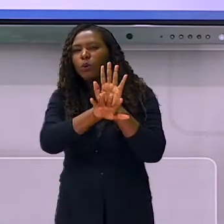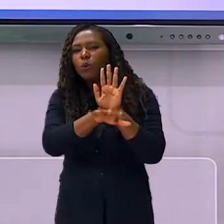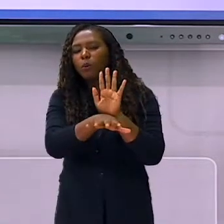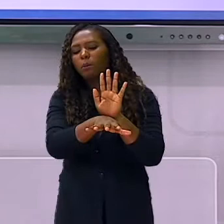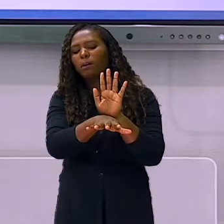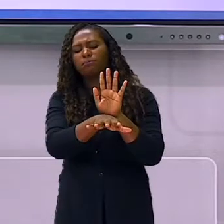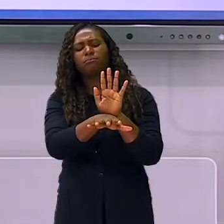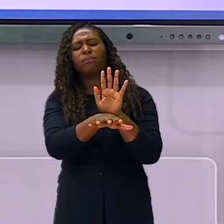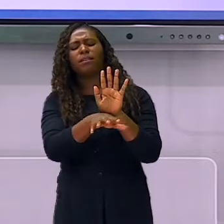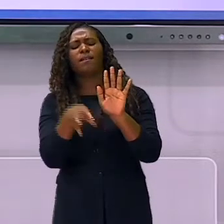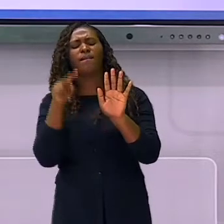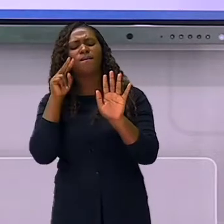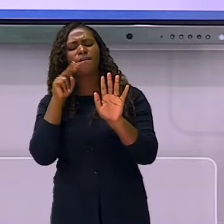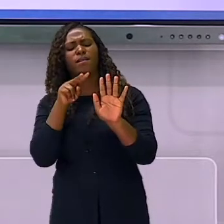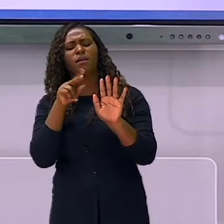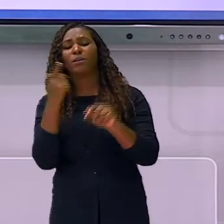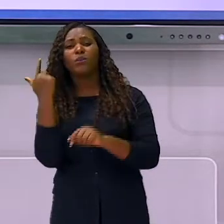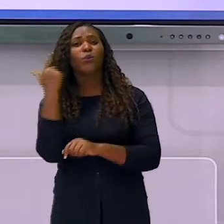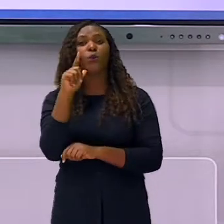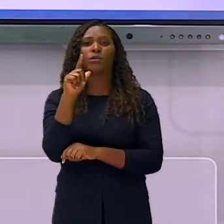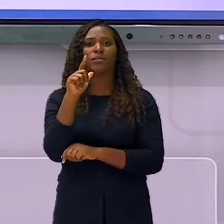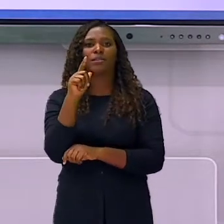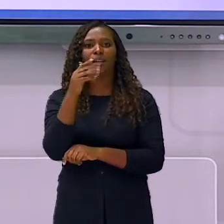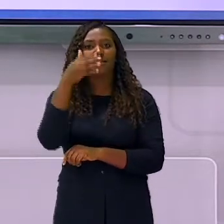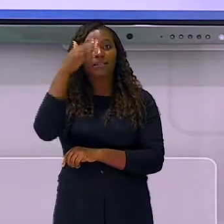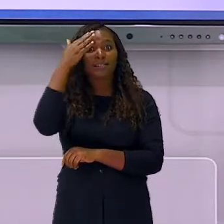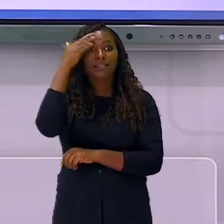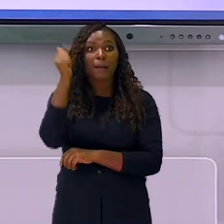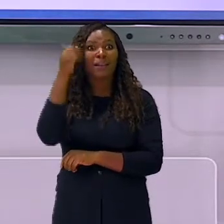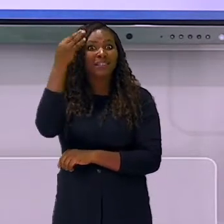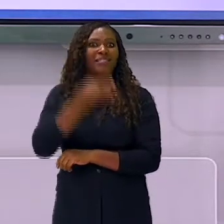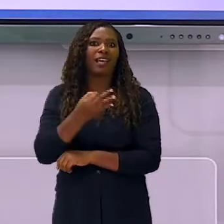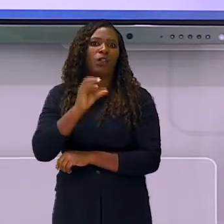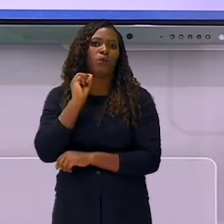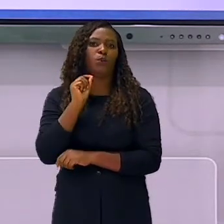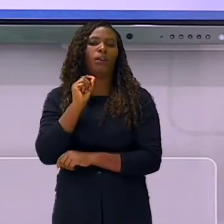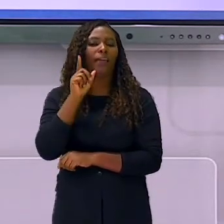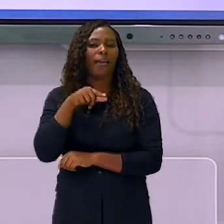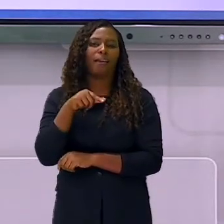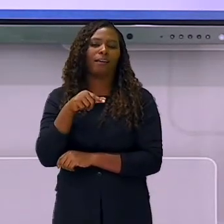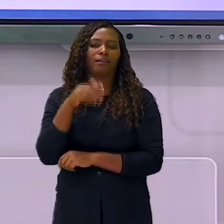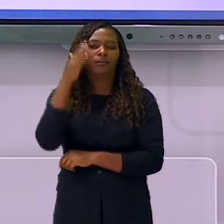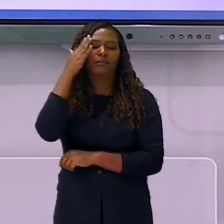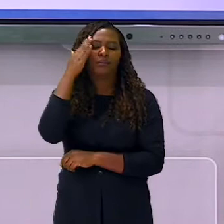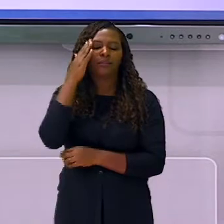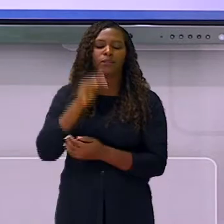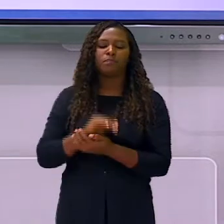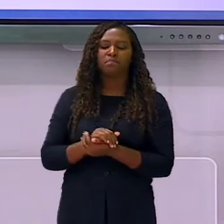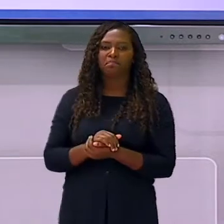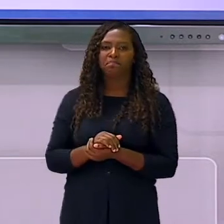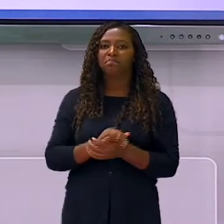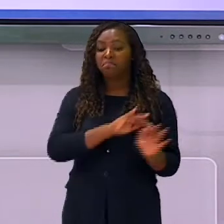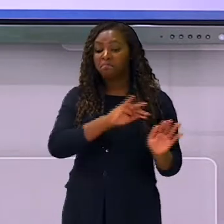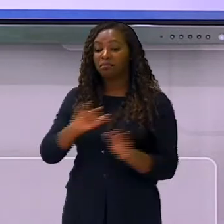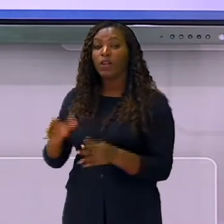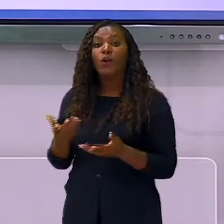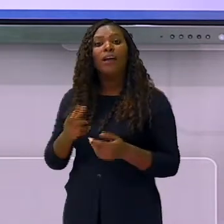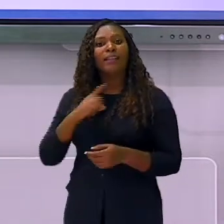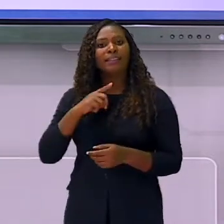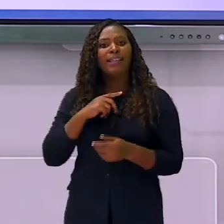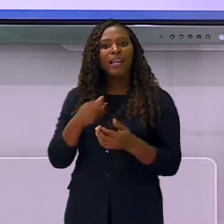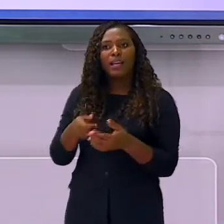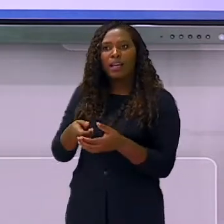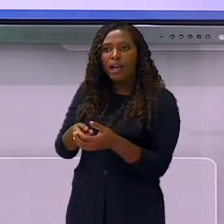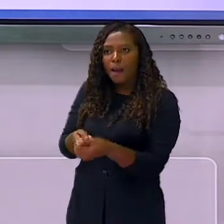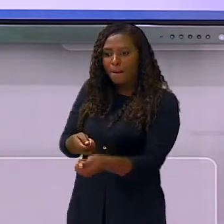vultos. A bengala é um instrumento muito útil para o deficiente visual. A mais comum